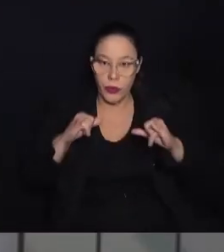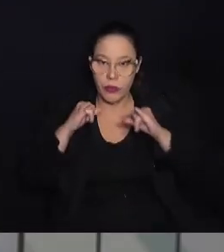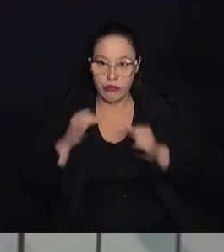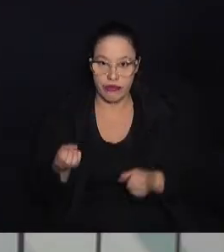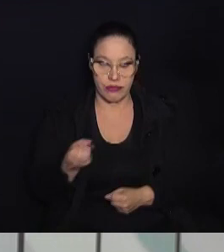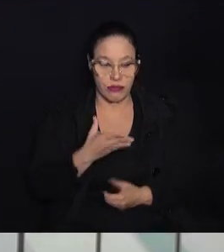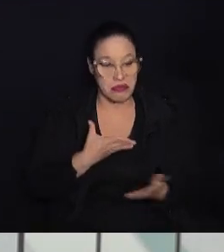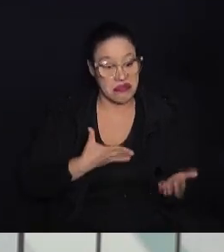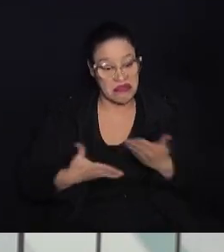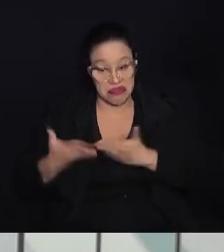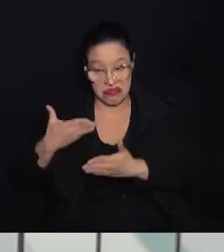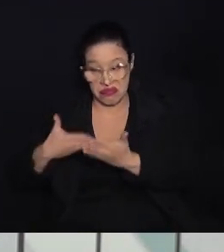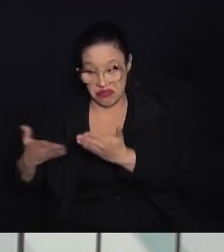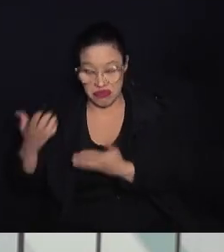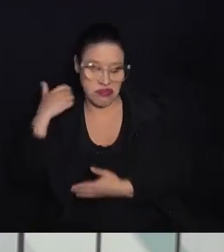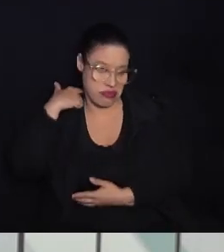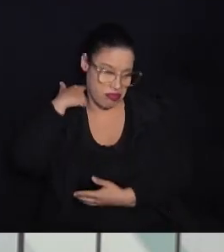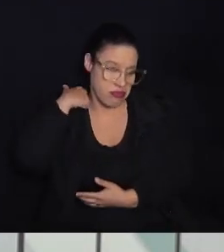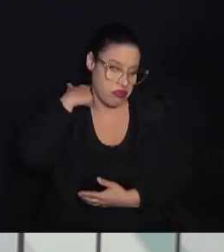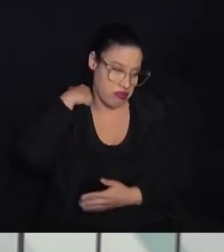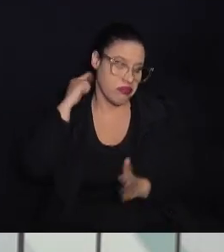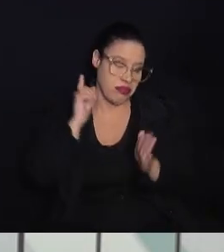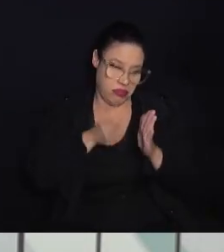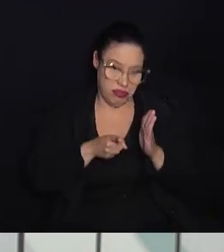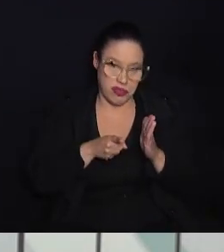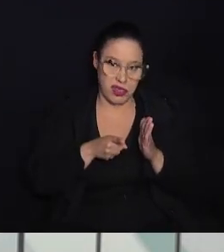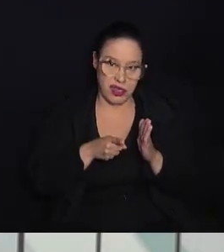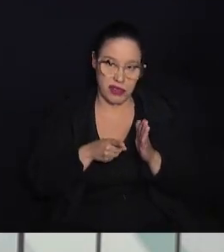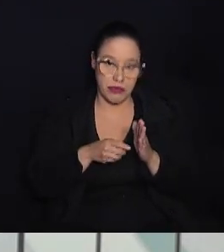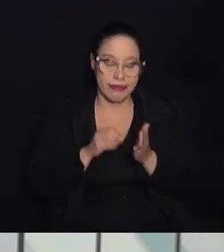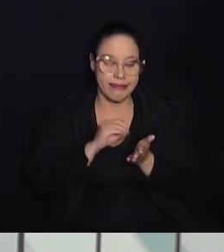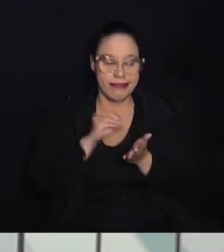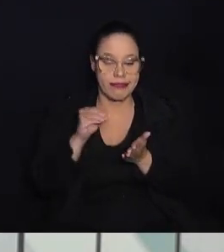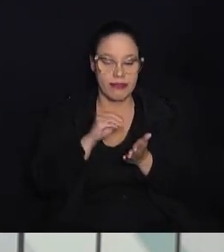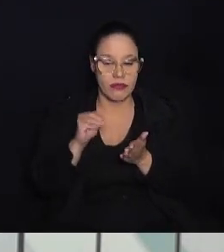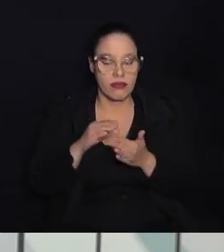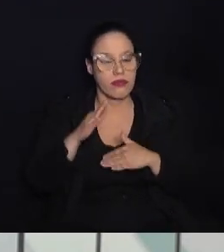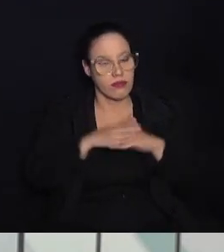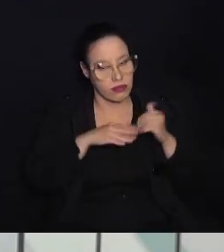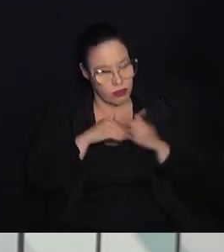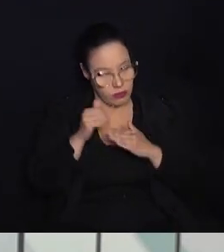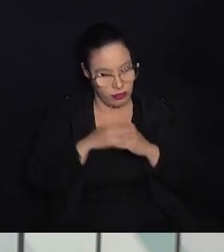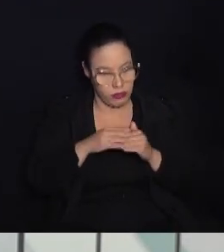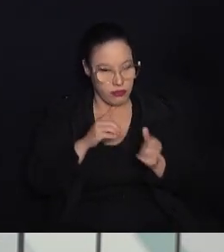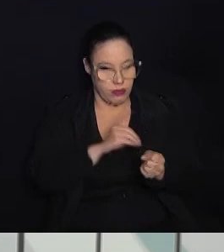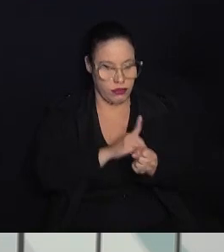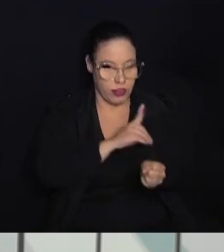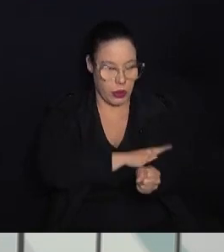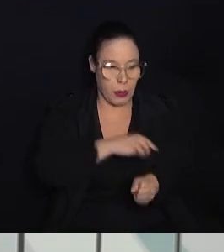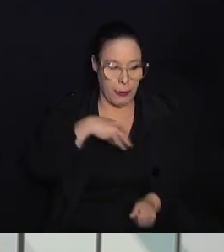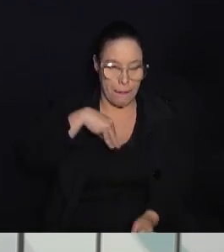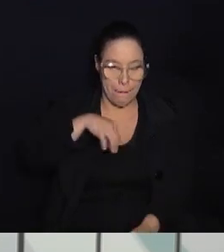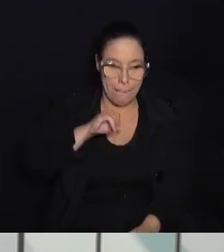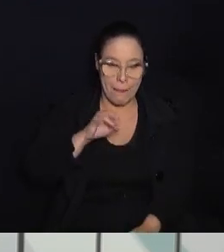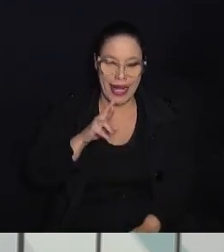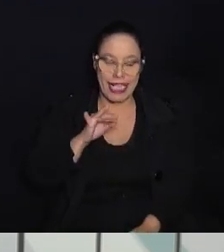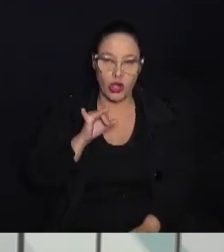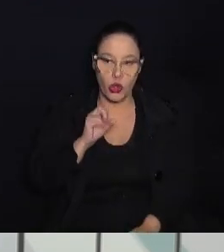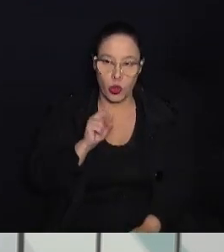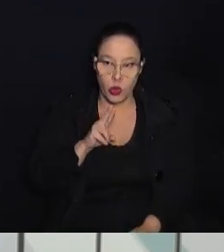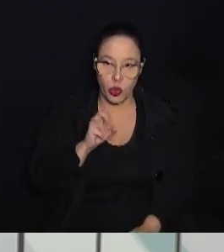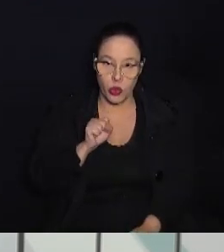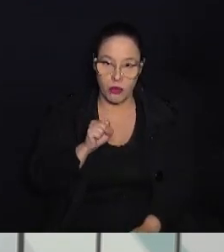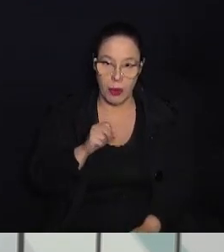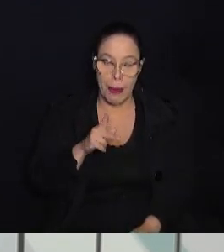divulgou as novas diretrizes para o diagnóstico, rastreamento e tratamento da diabetes mellitus